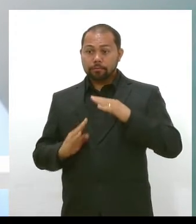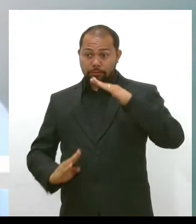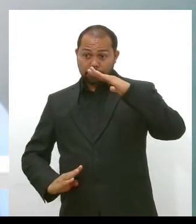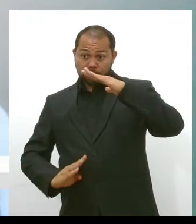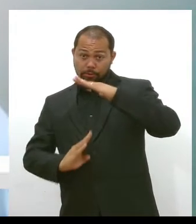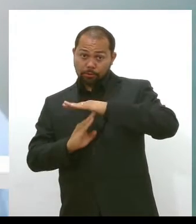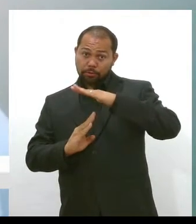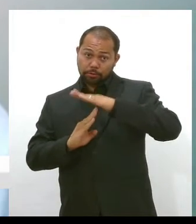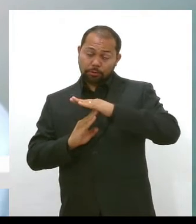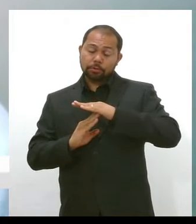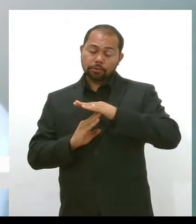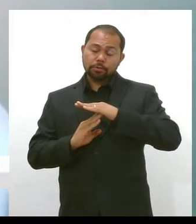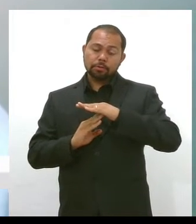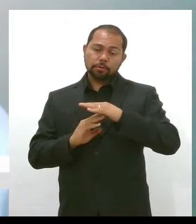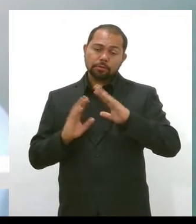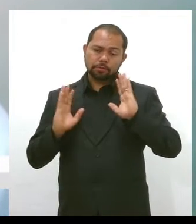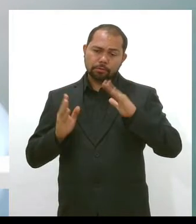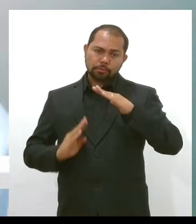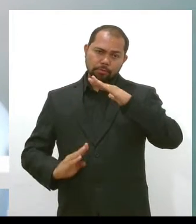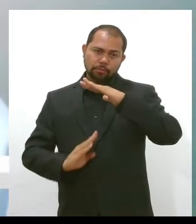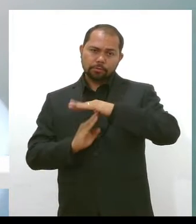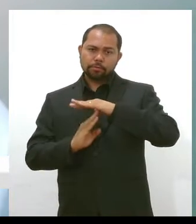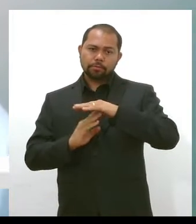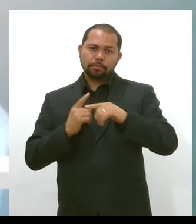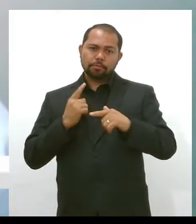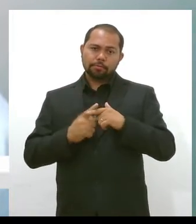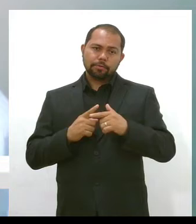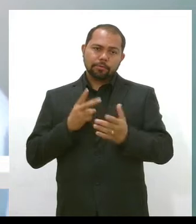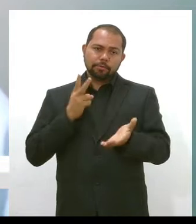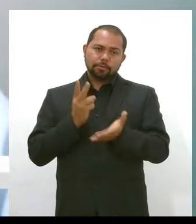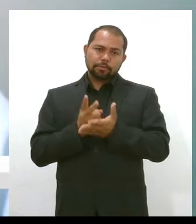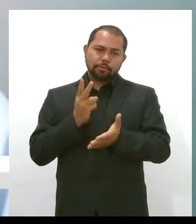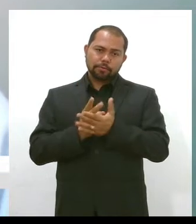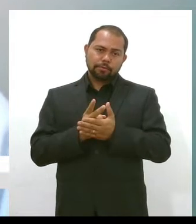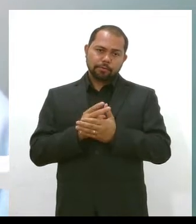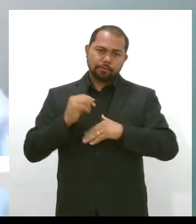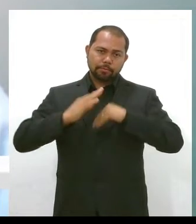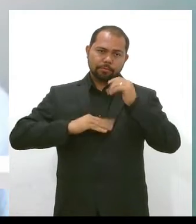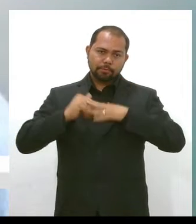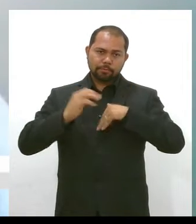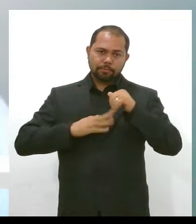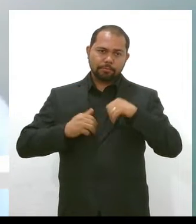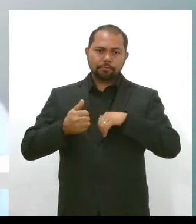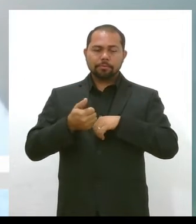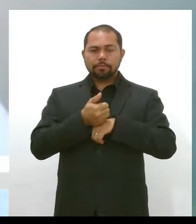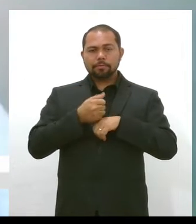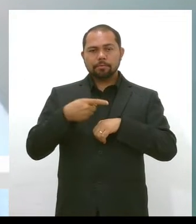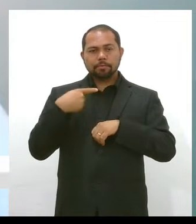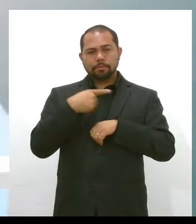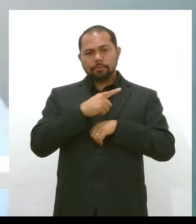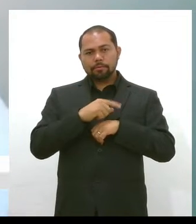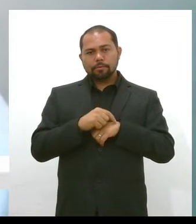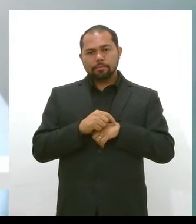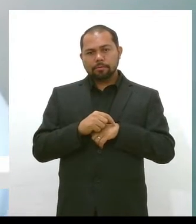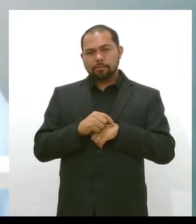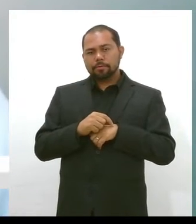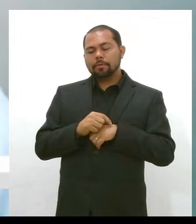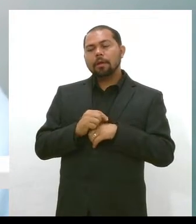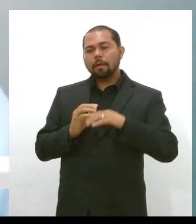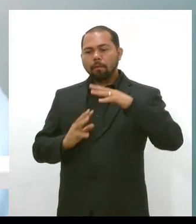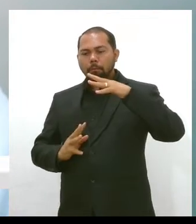porque sempre os profissionais de lá sempre estão até ultrapassando o máximo,